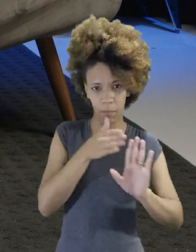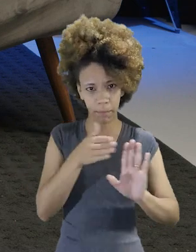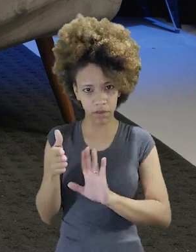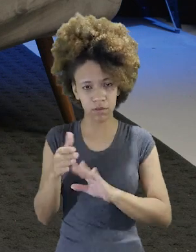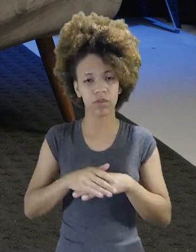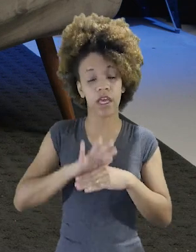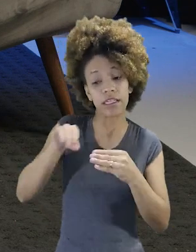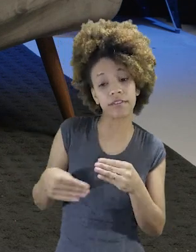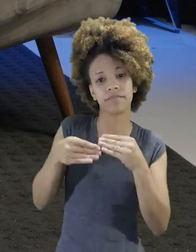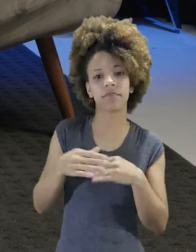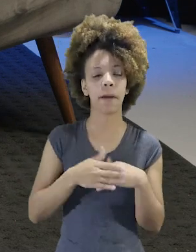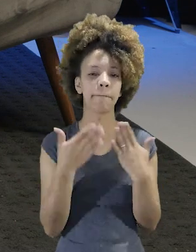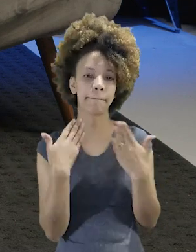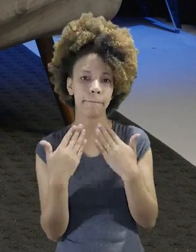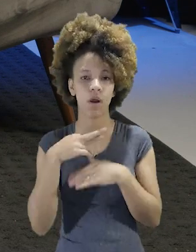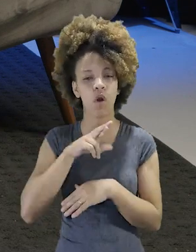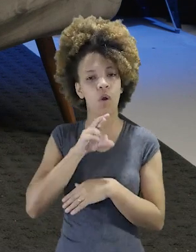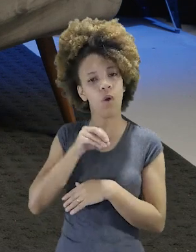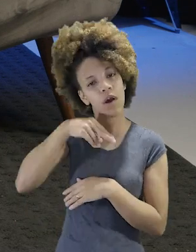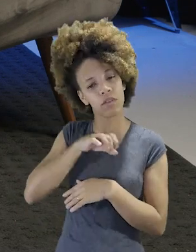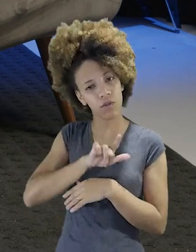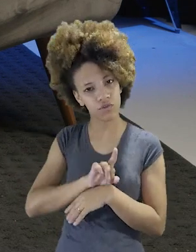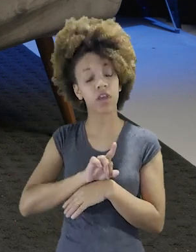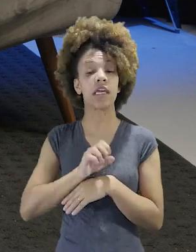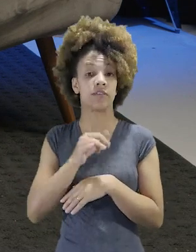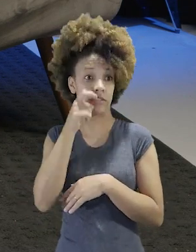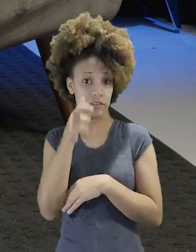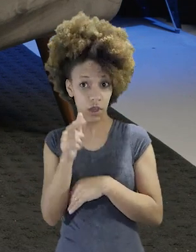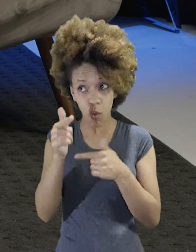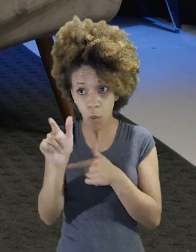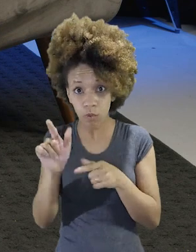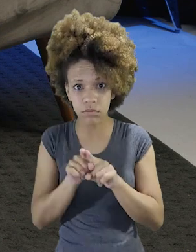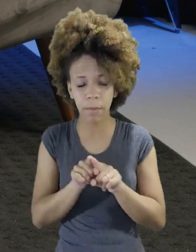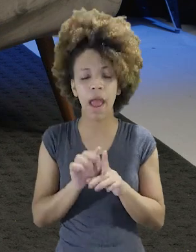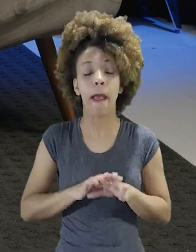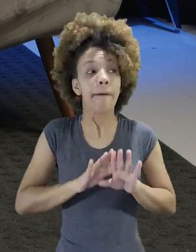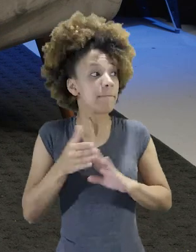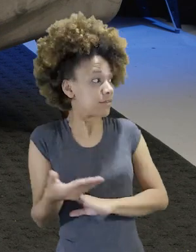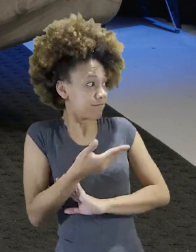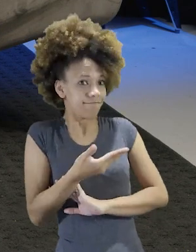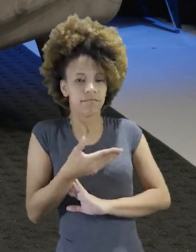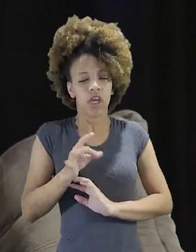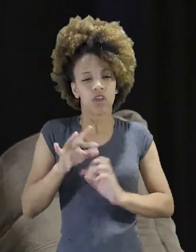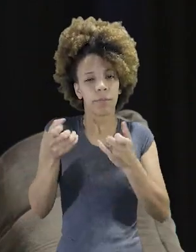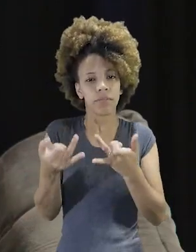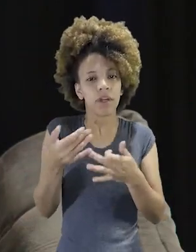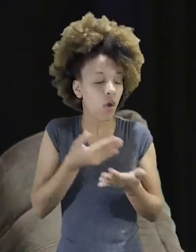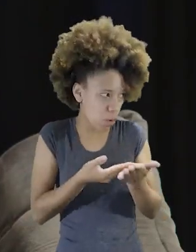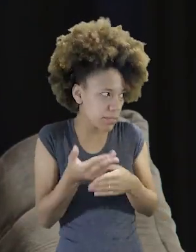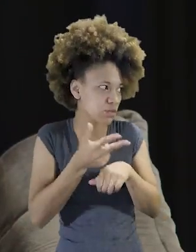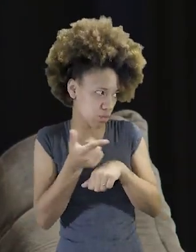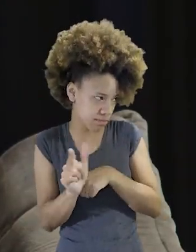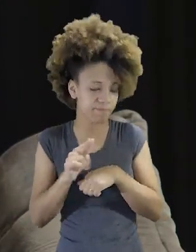a gente põe esse Extra que eu tive um papo com Ronald se você gostar desse papo você vai querer ver o outro e o Ronald para mim cara só para falar